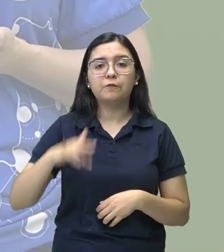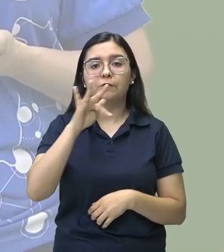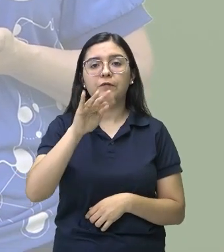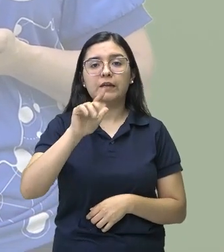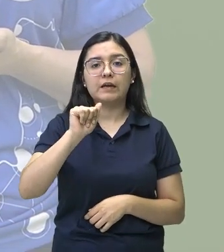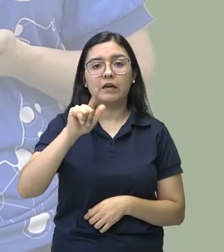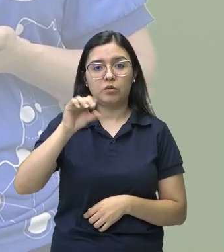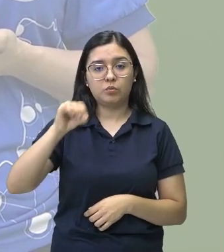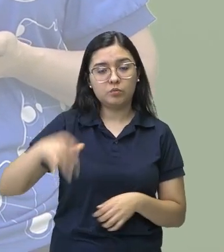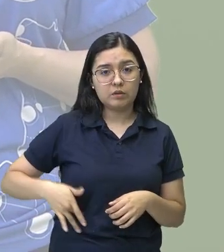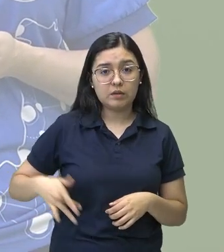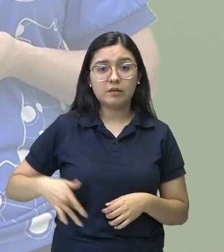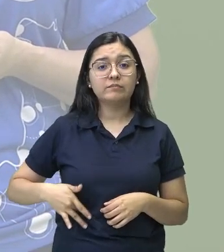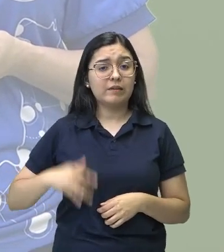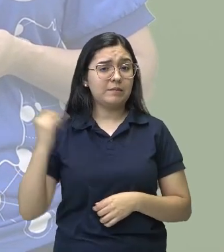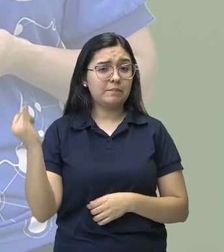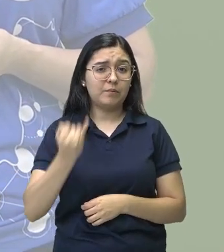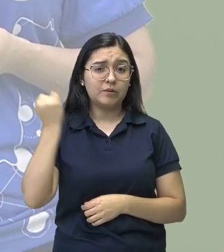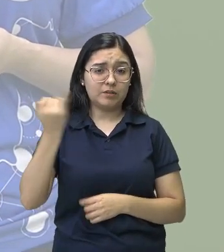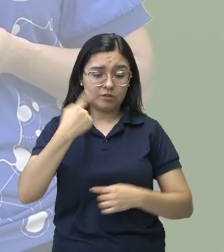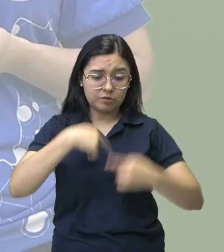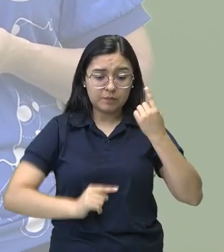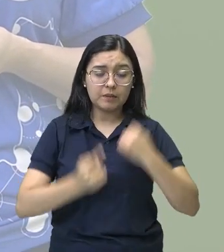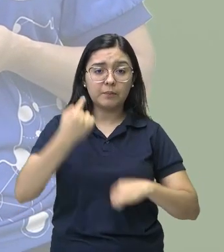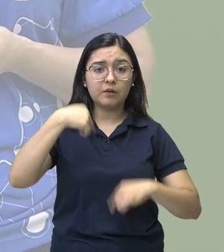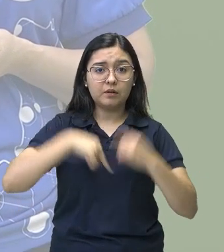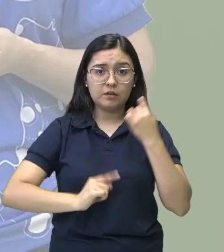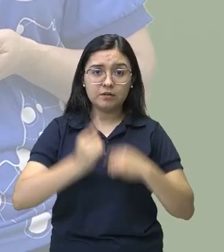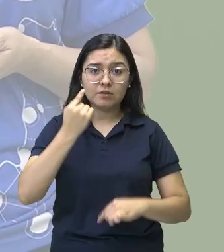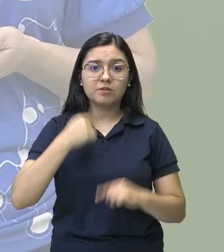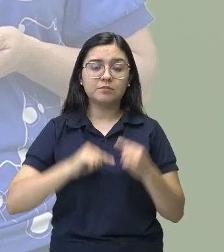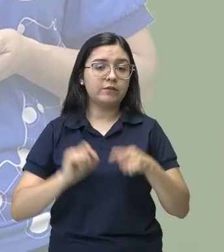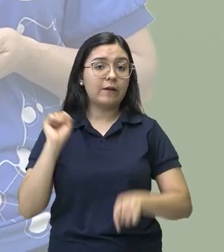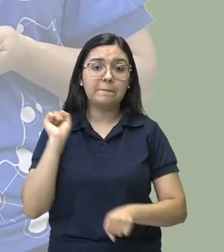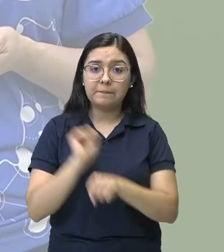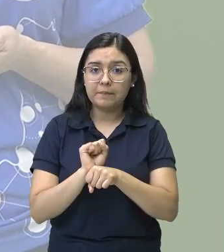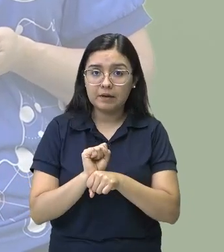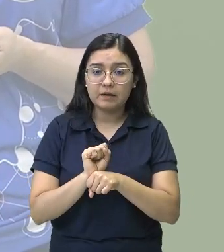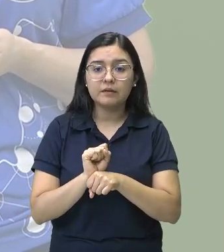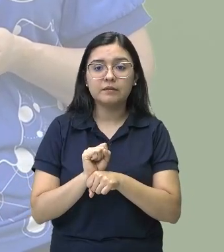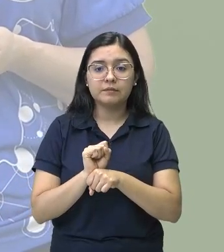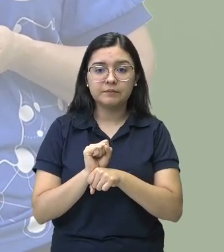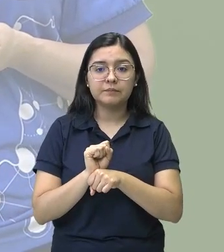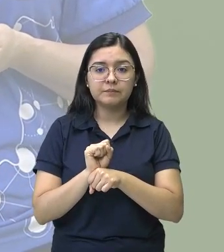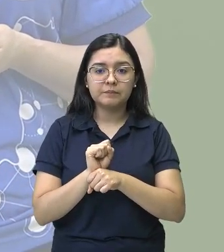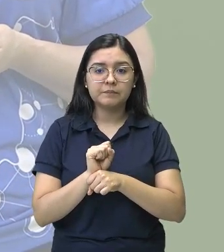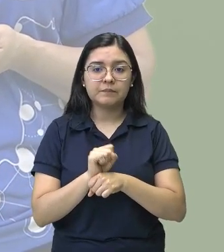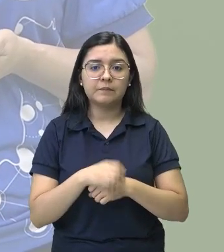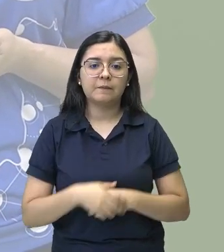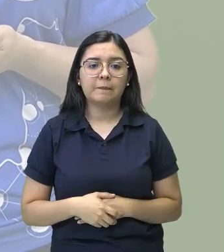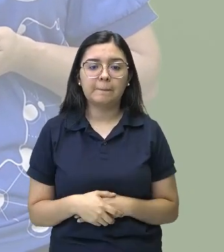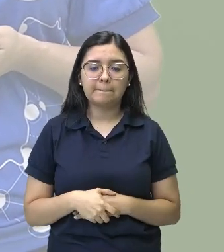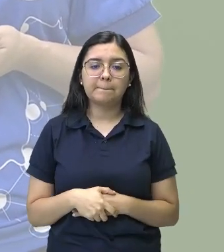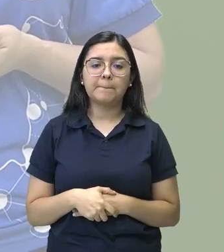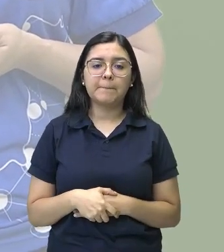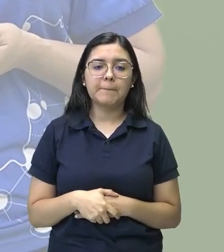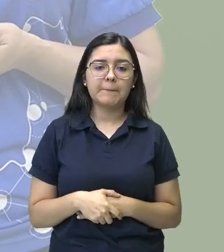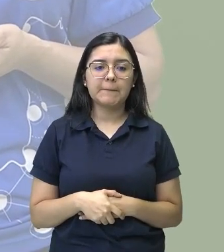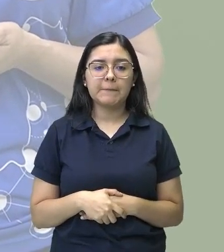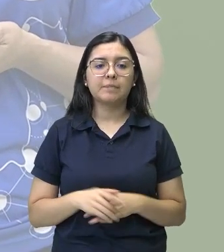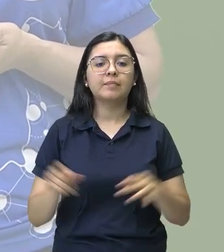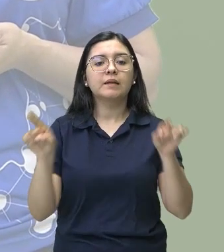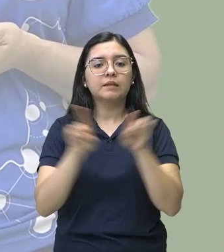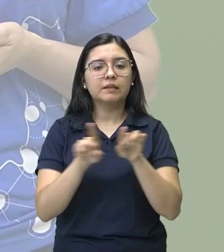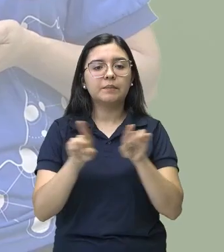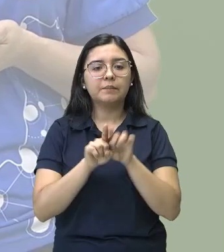é um órgão importantíssimo dentro do nosso metabolismo, né, e funciona concomitante também com a digestão.